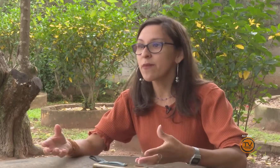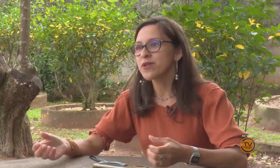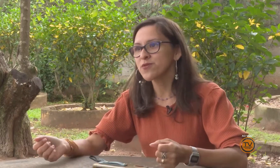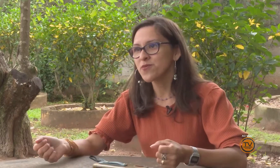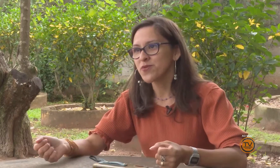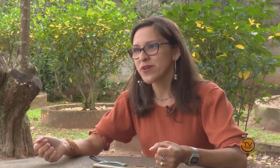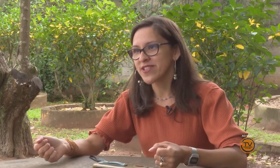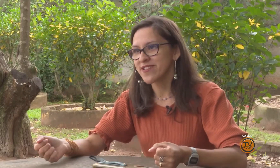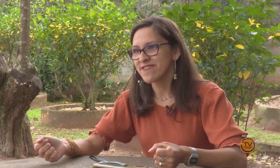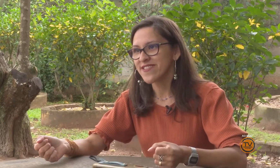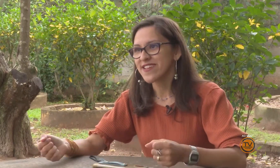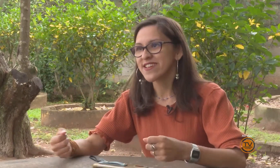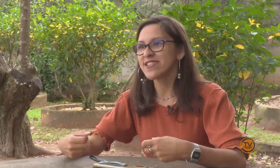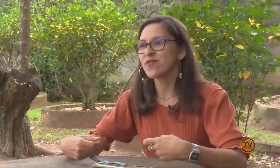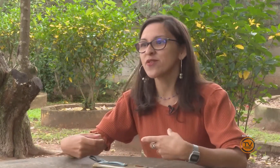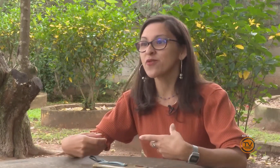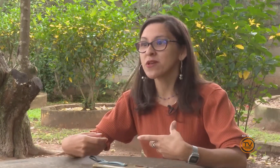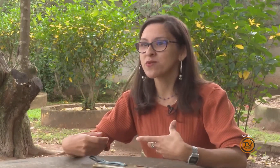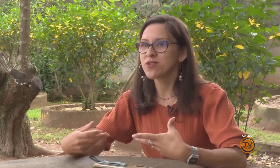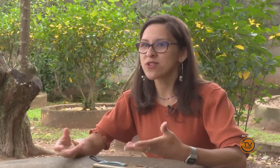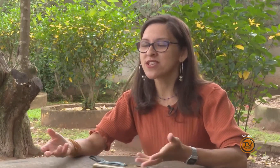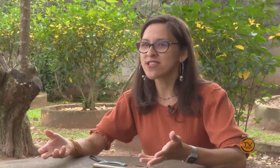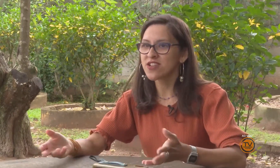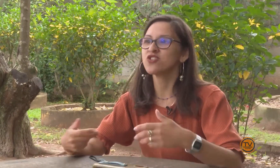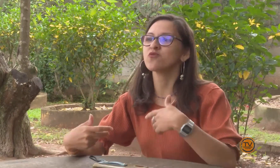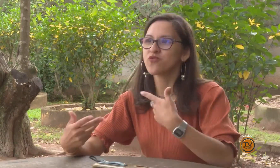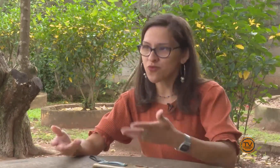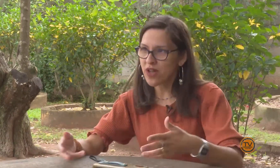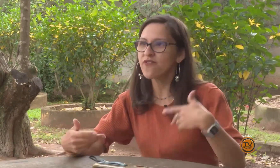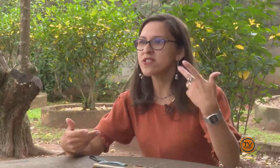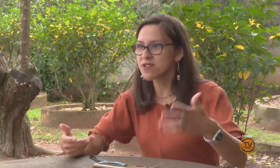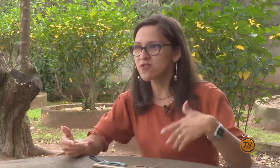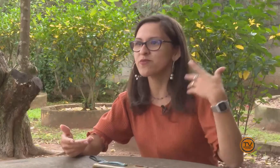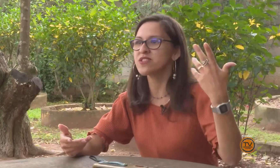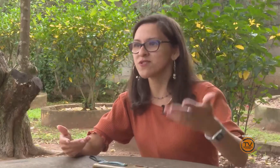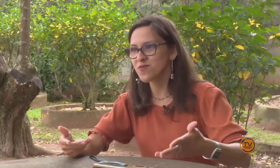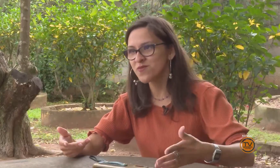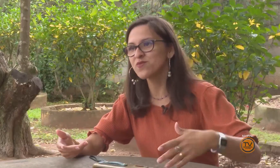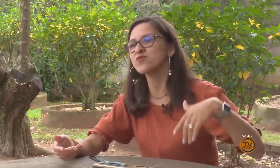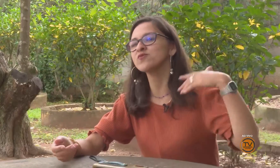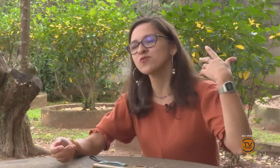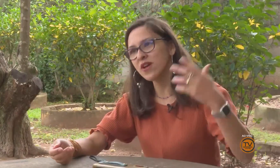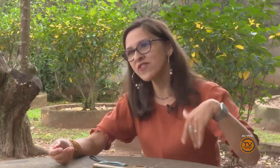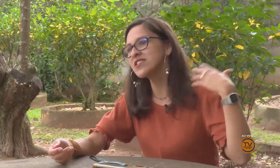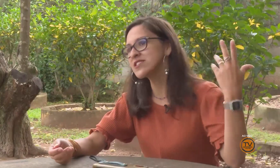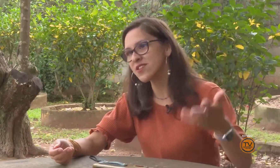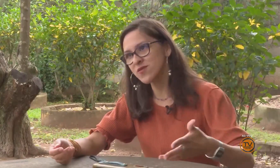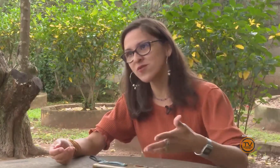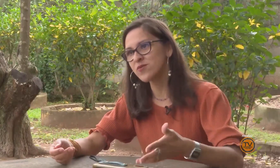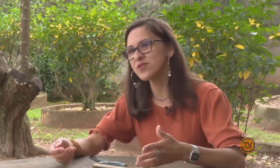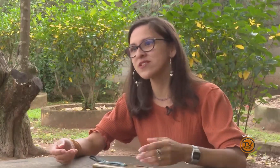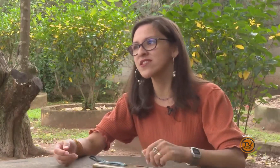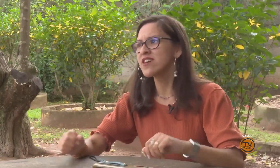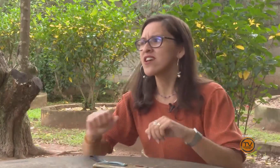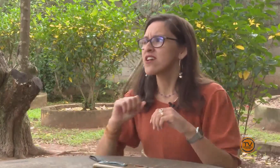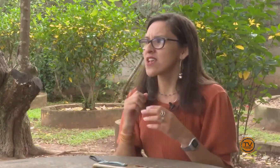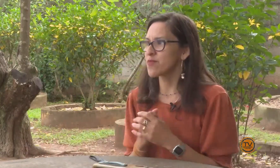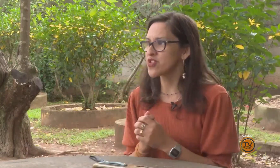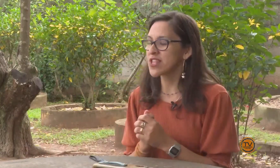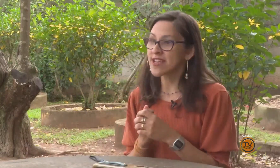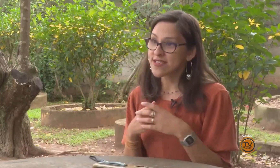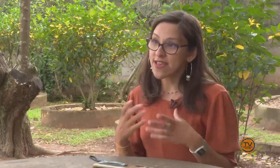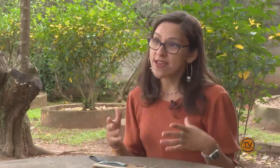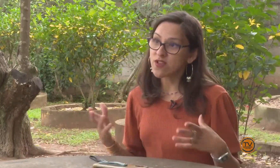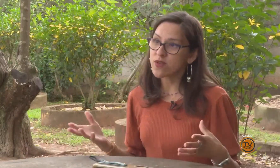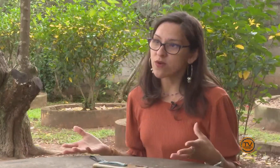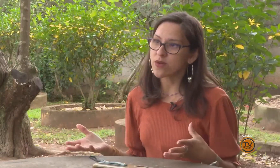isso não é para todo mundo ainda. Então, eu sinto a necessidade de continuar falando sobre esse assunto, de continuar viralizando as coisas, sabe,